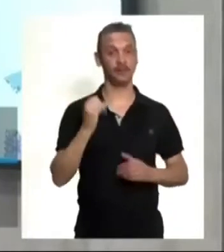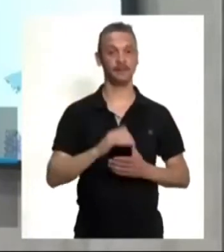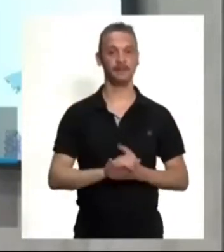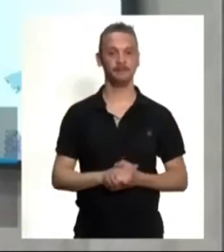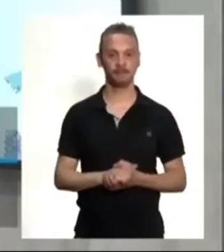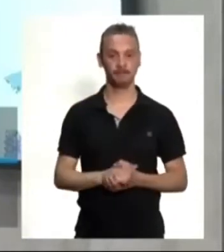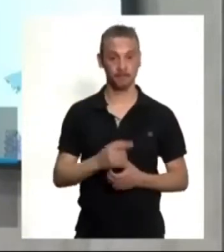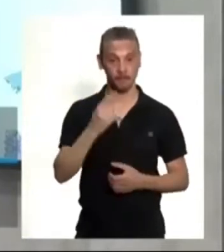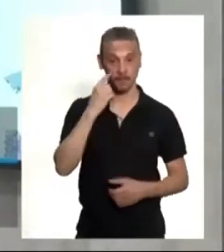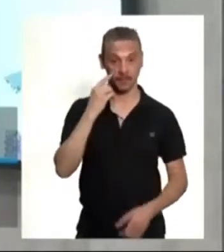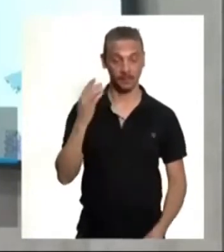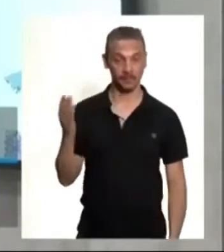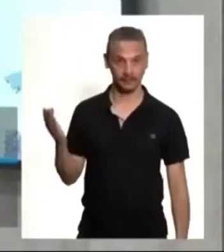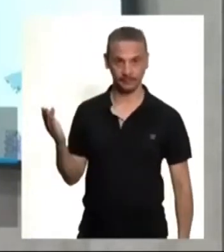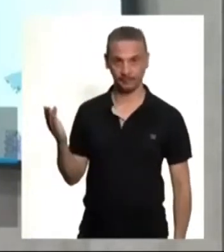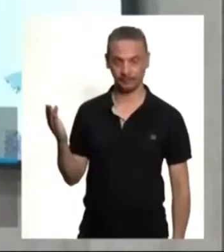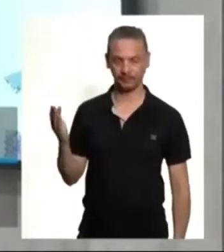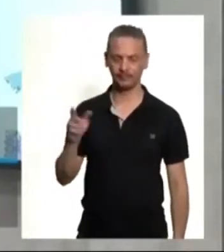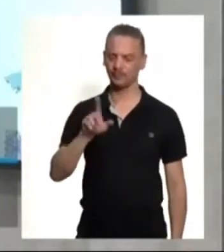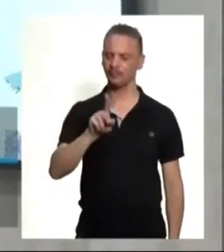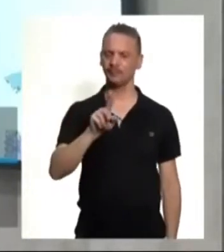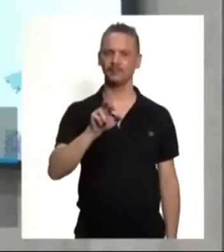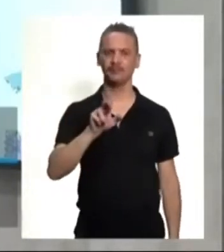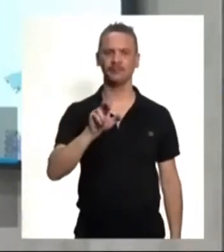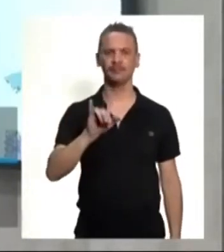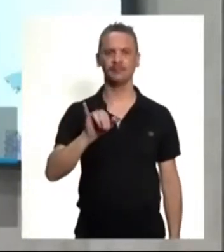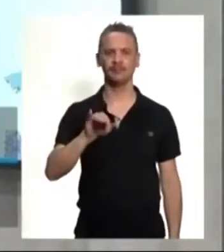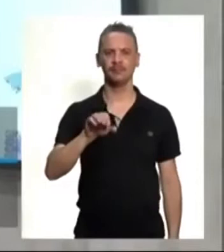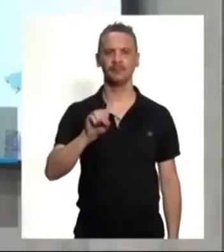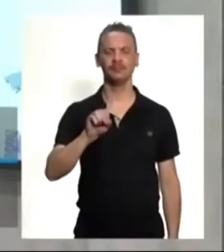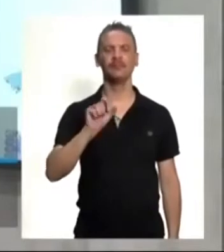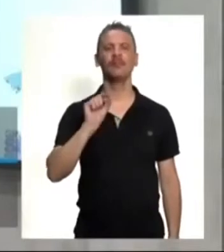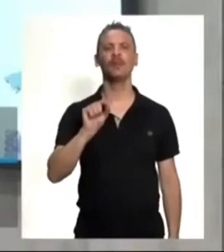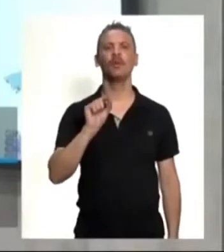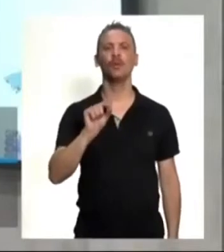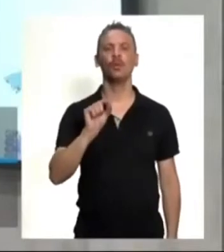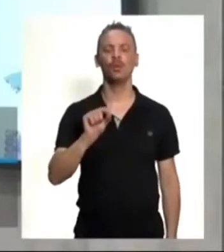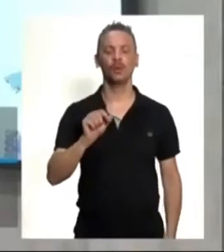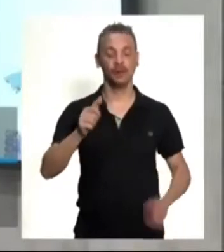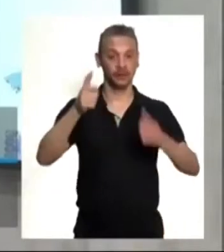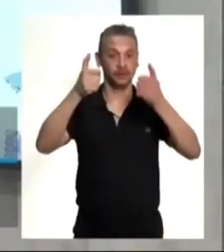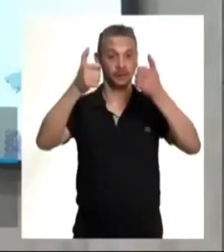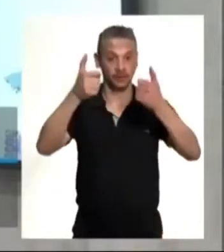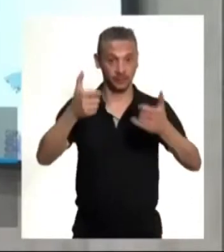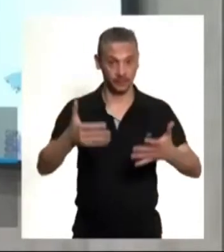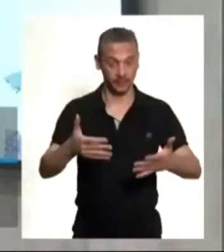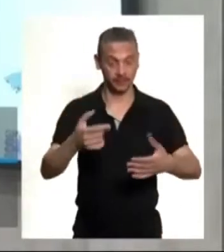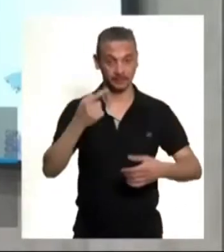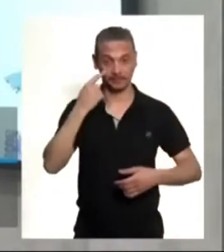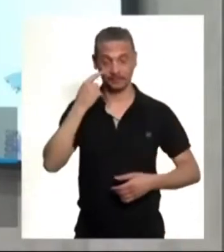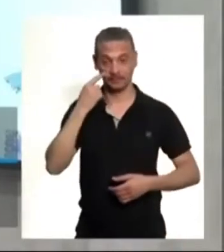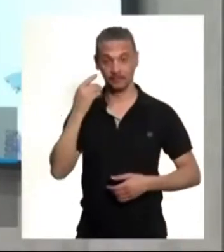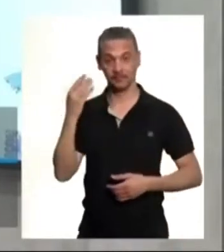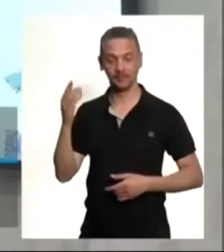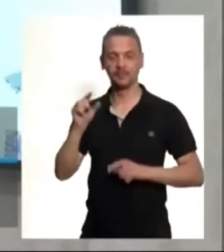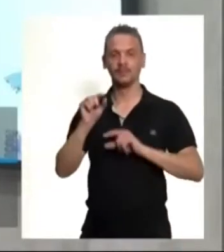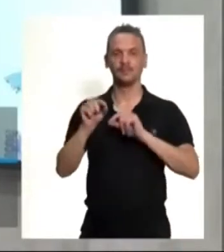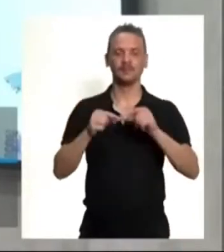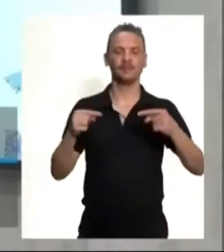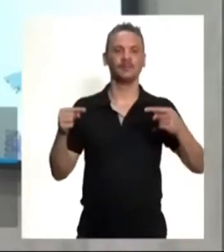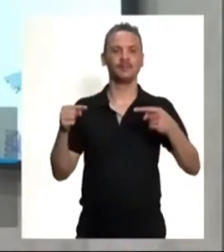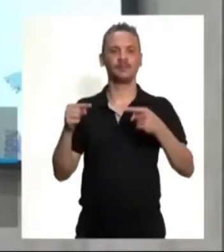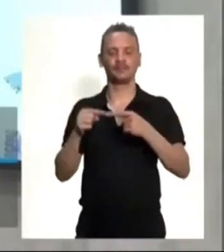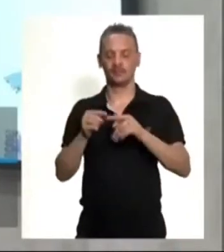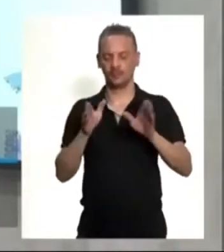bem? Veja. Quais são os elementos de um prisma? Quem são os caras que compõem o prisma? Quem são os caras que compõem